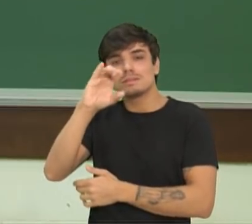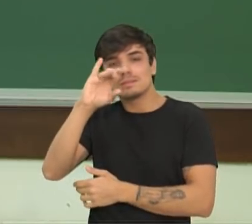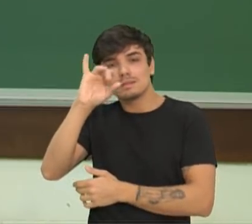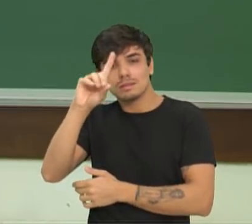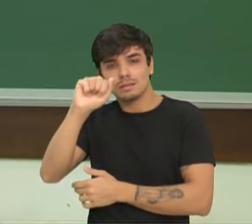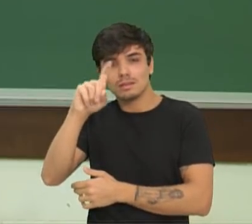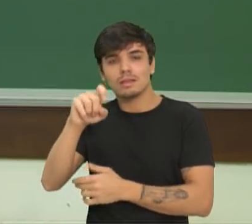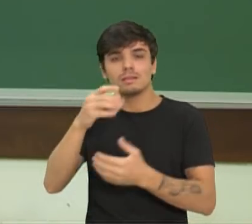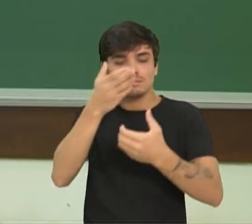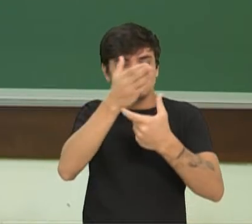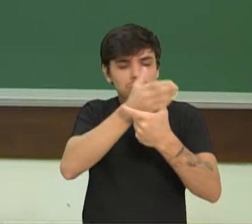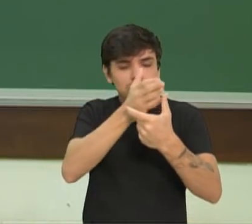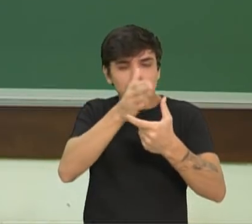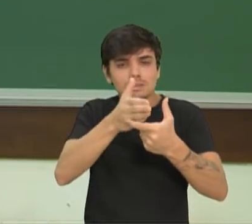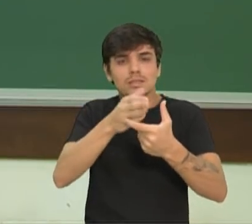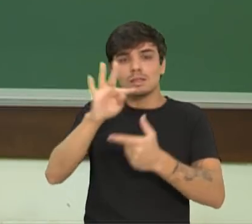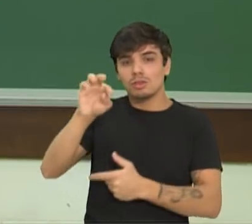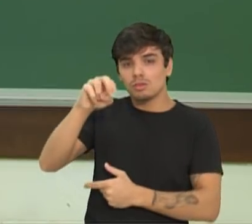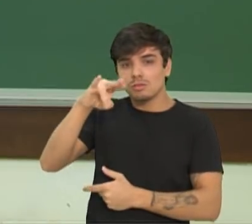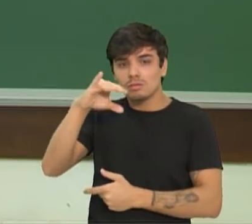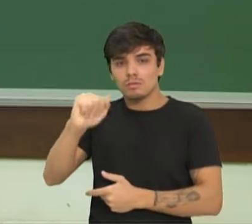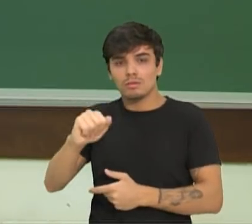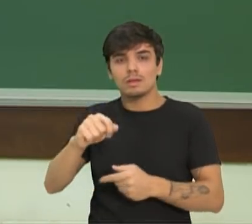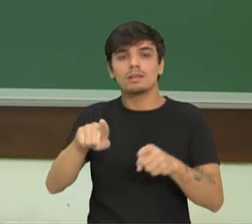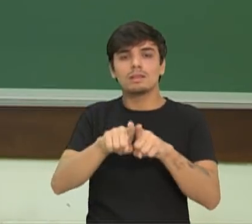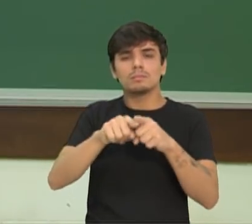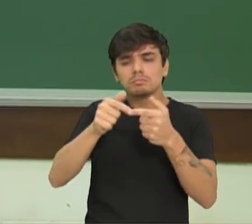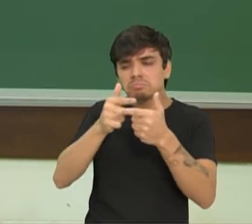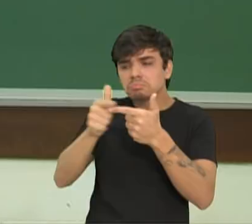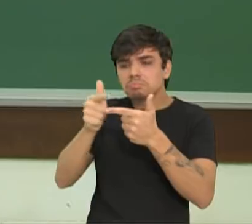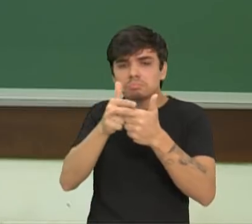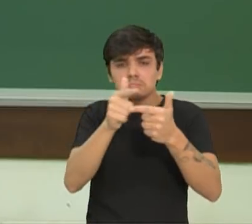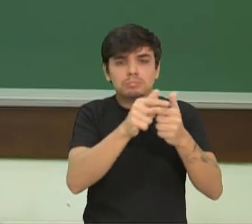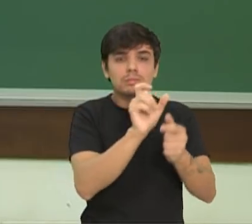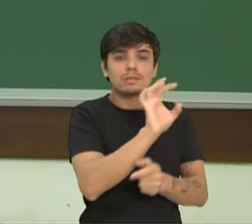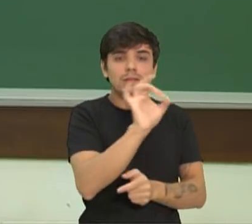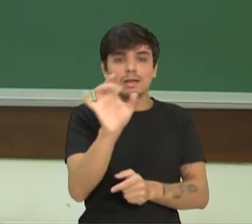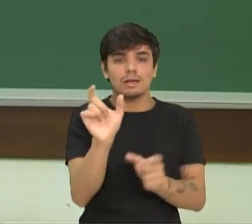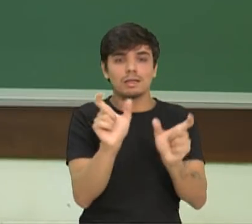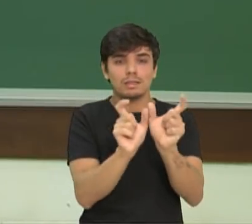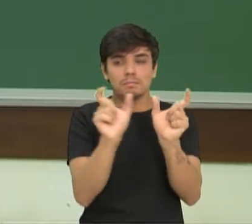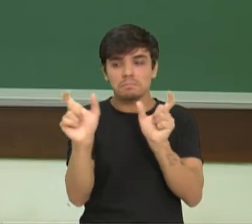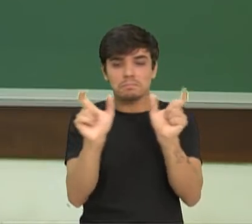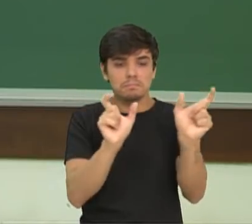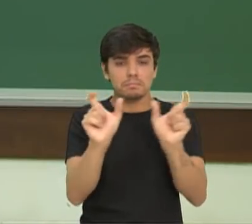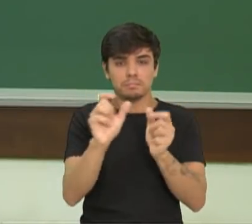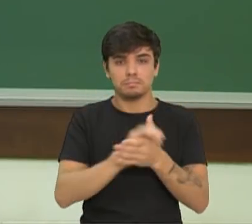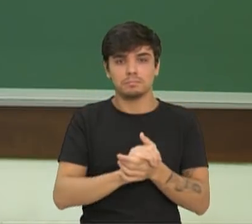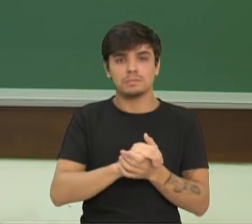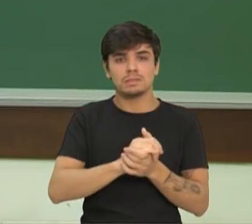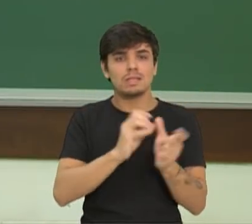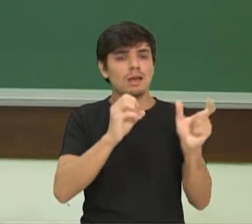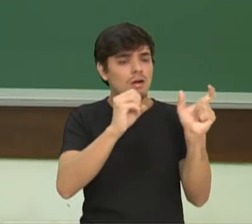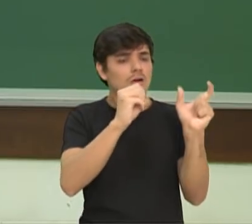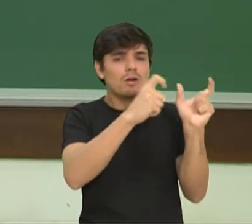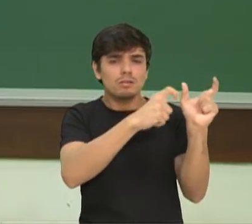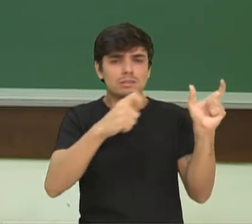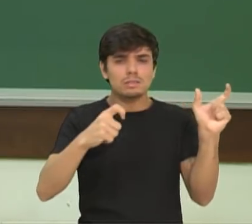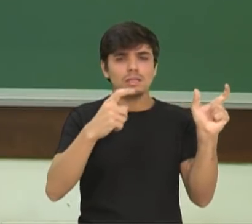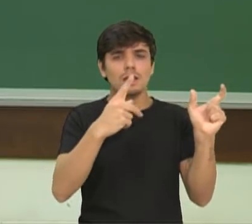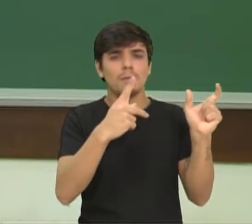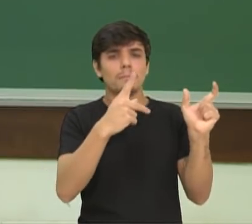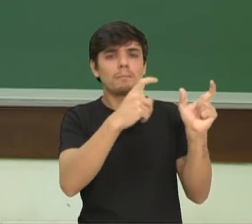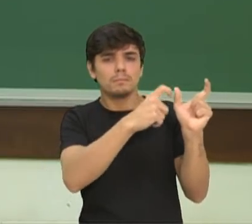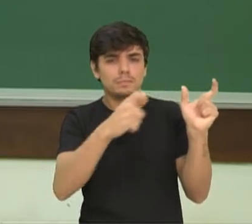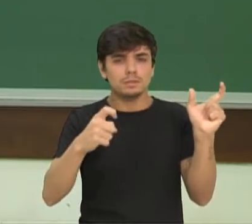as sílabas tônicas e a divisão que ocorre devido a essa tonicidade, se a palavra é oxítona,